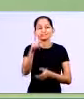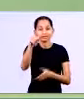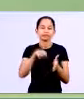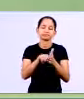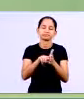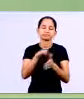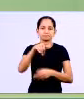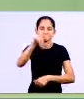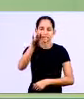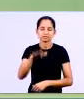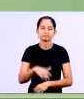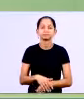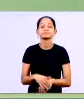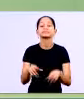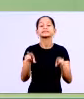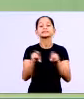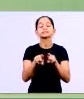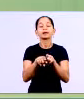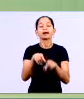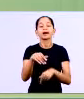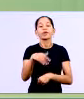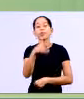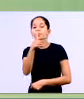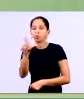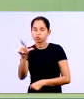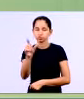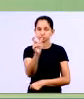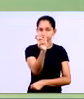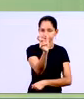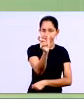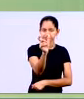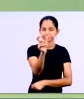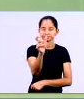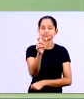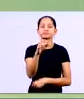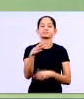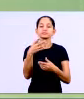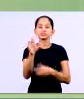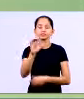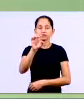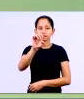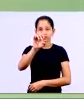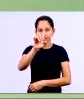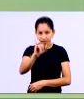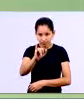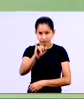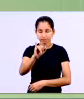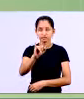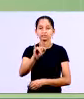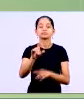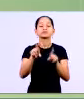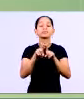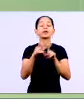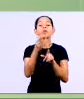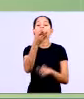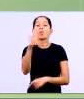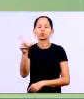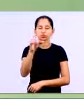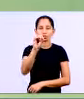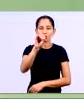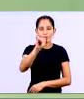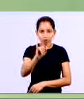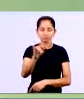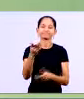mais. Caiu o acento do ditongo ei e oi. Ei, oi, caiu o